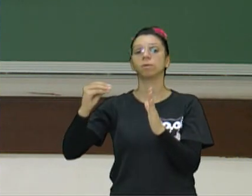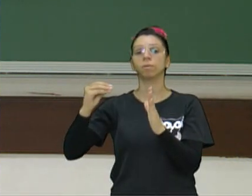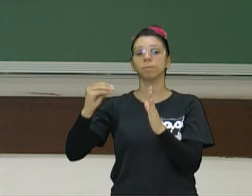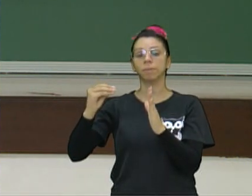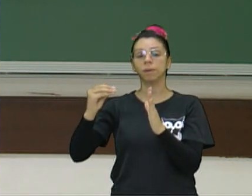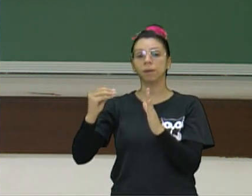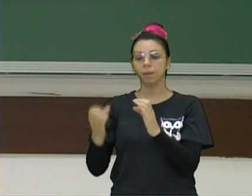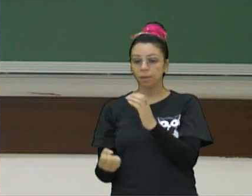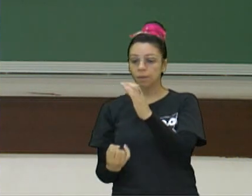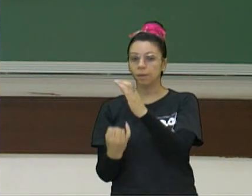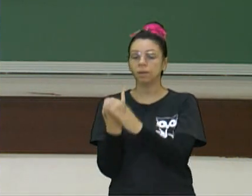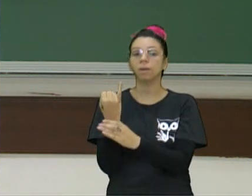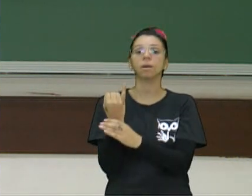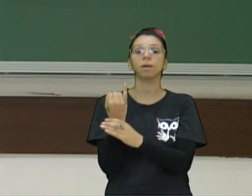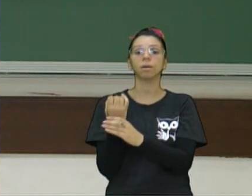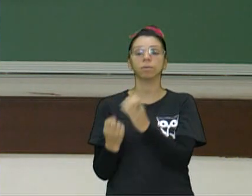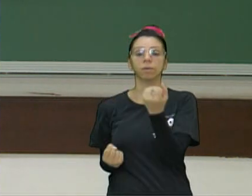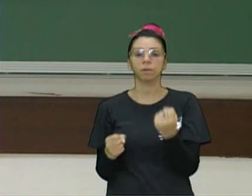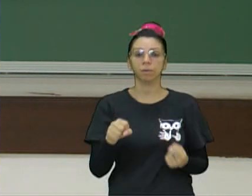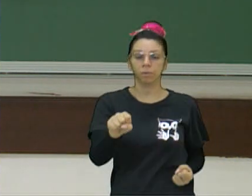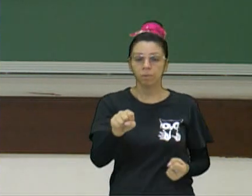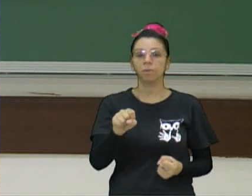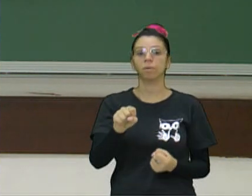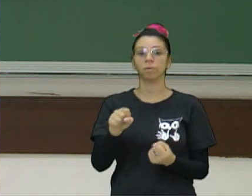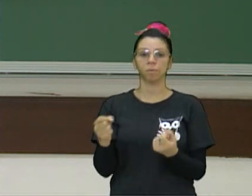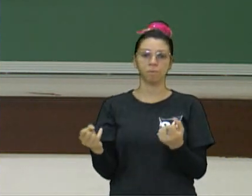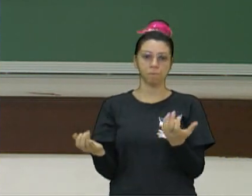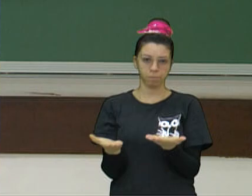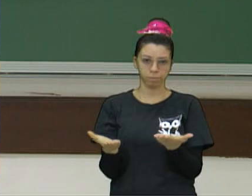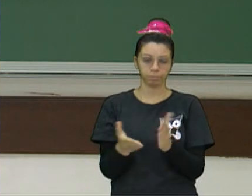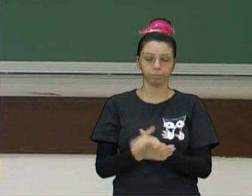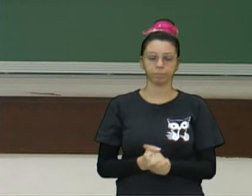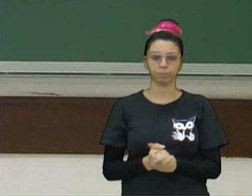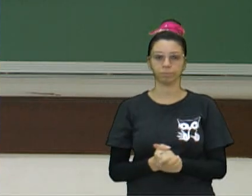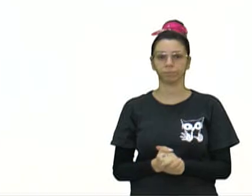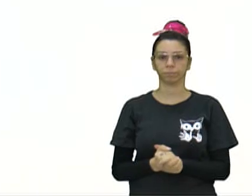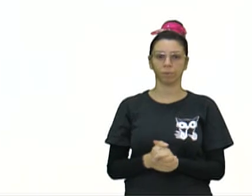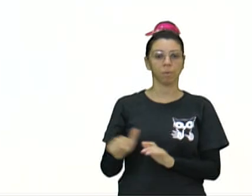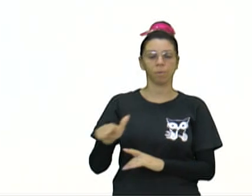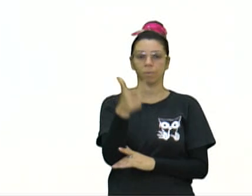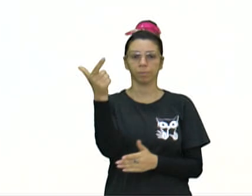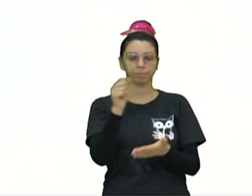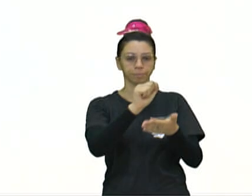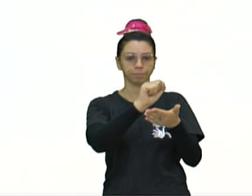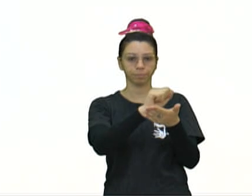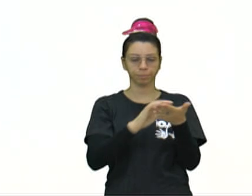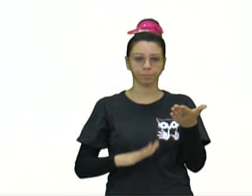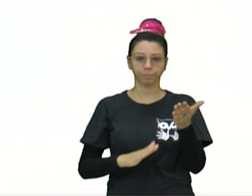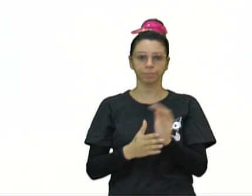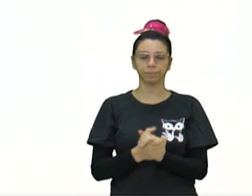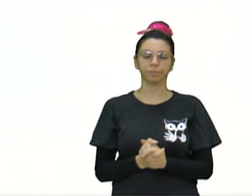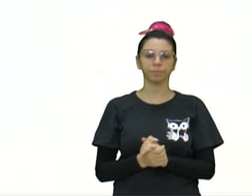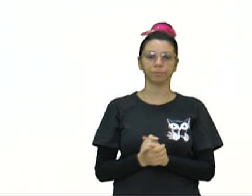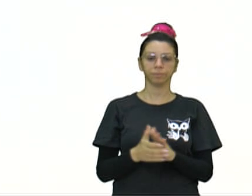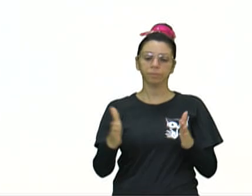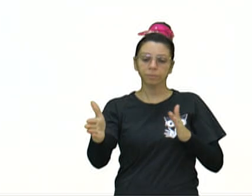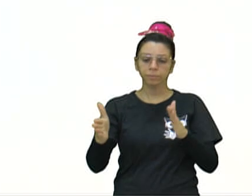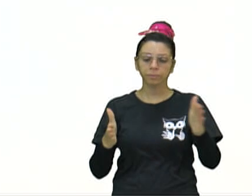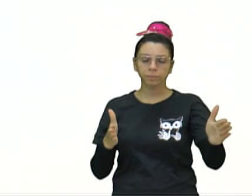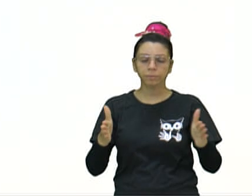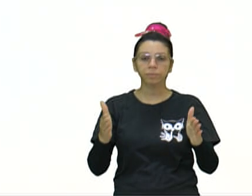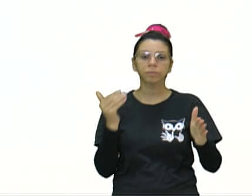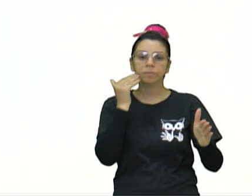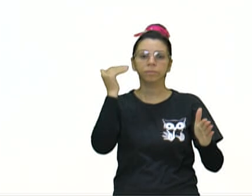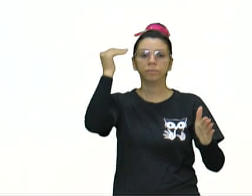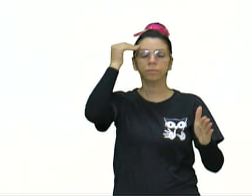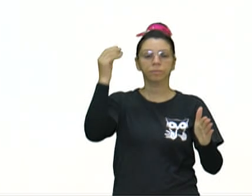hoje. Então a resposta correta, letra B. Mais uma perguntinha para vocês lá, que fala o seguinte: no período em que a antiga Coreia